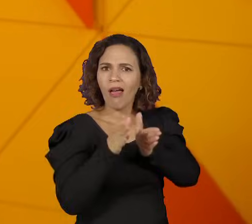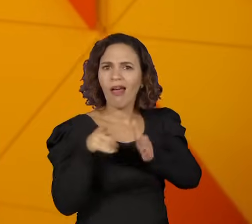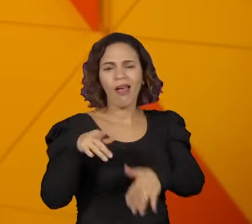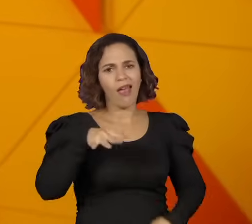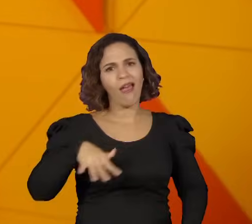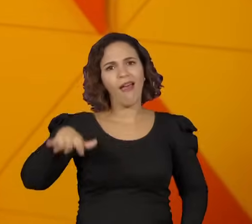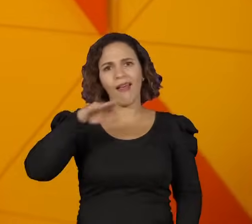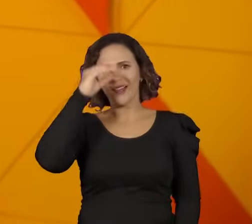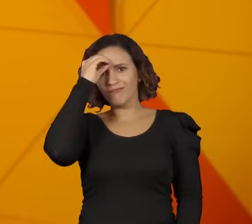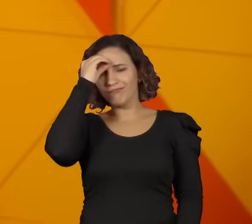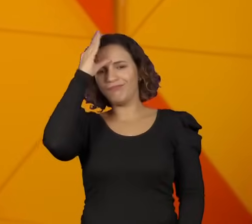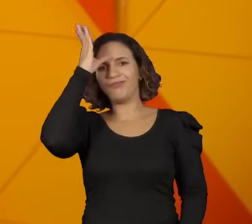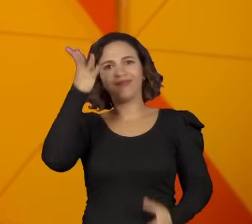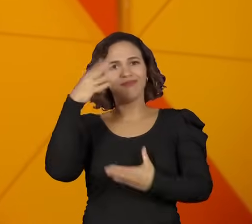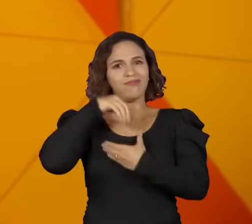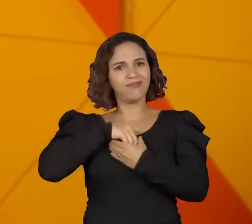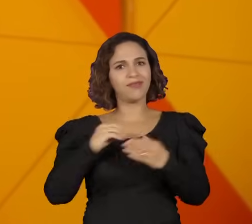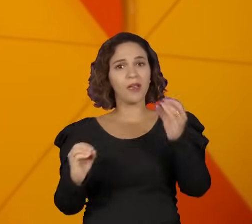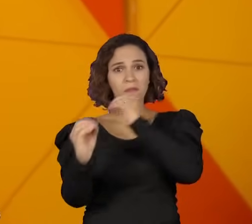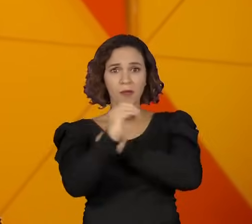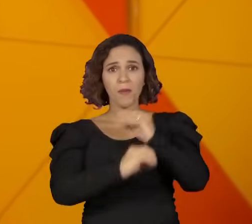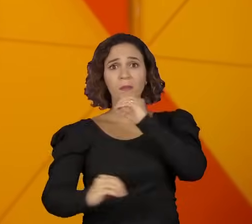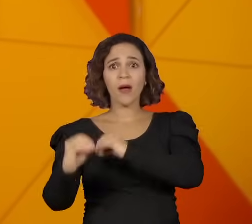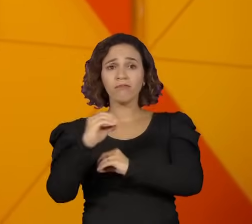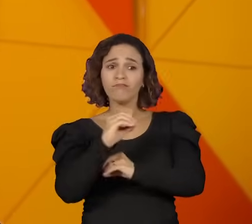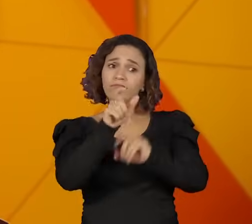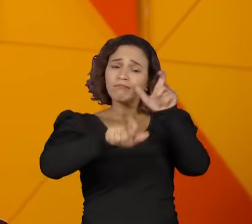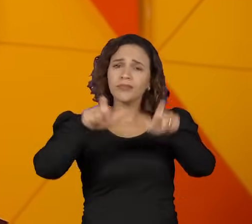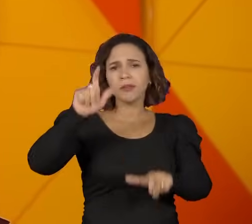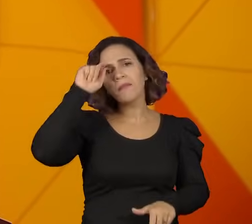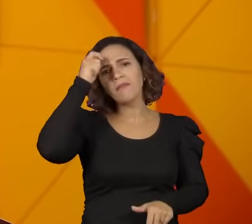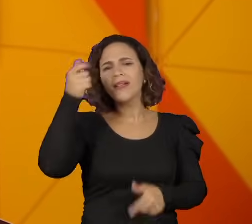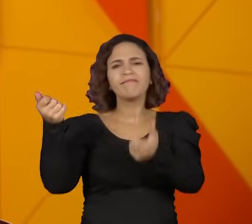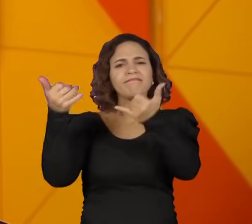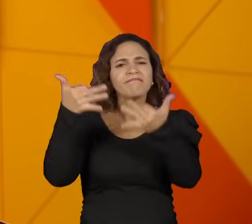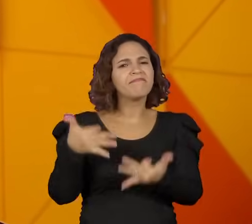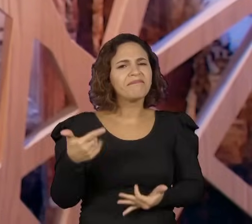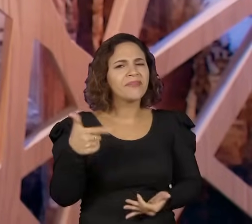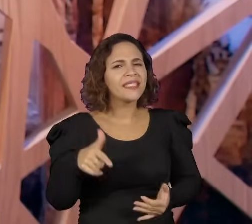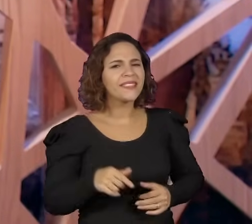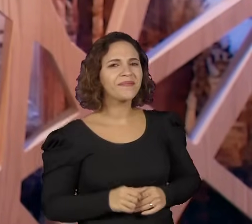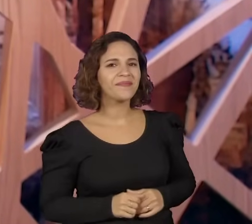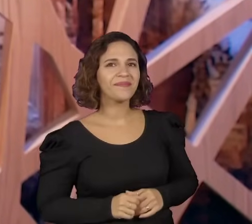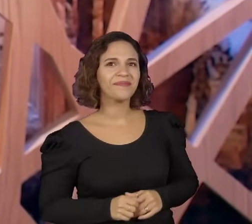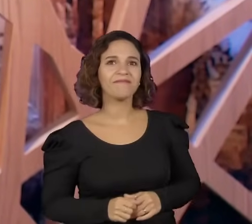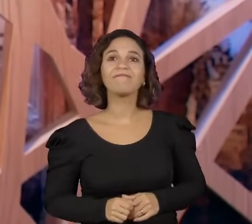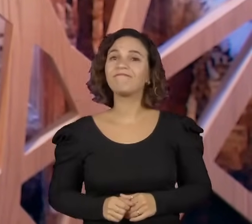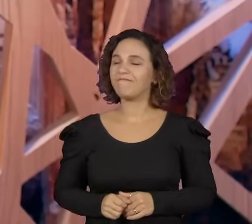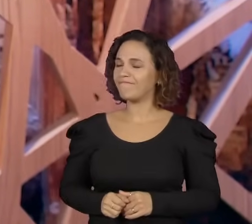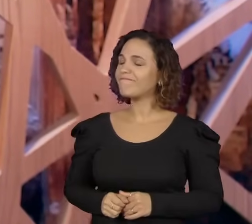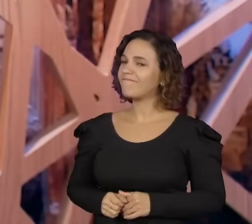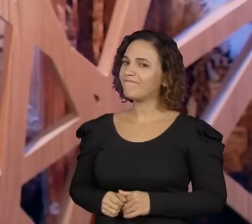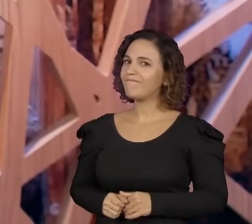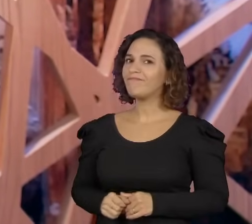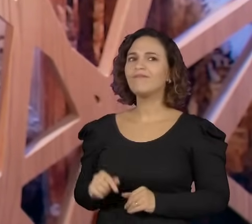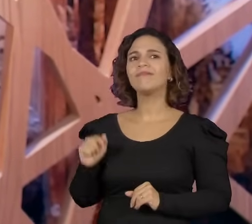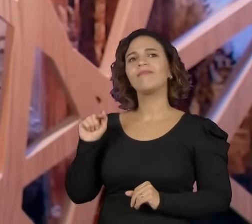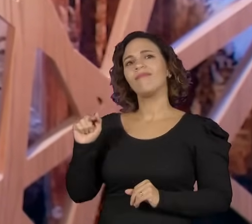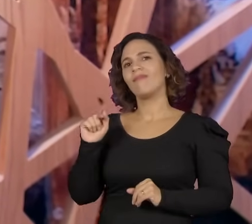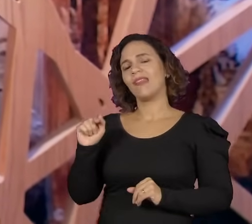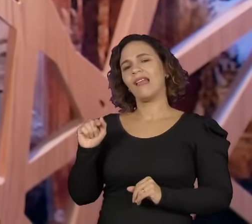esoterismo. E isso inclui as pessoas pretas, né? Queria te ouvir um pouco mais sobre isso. Essa parte é